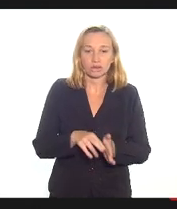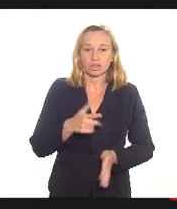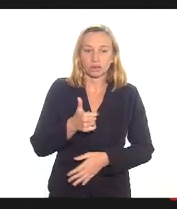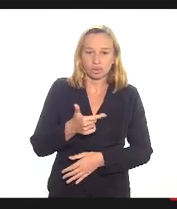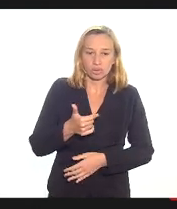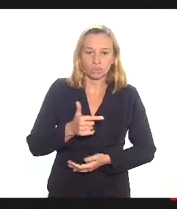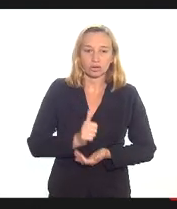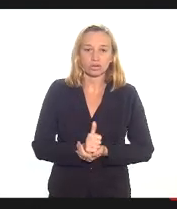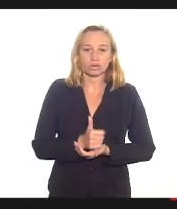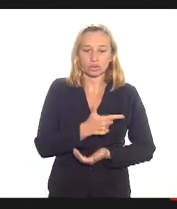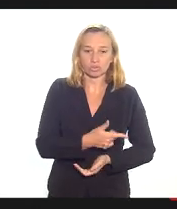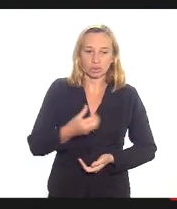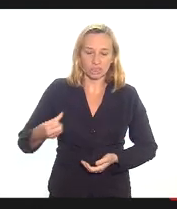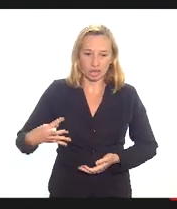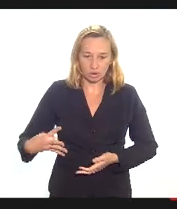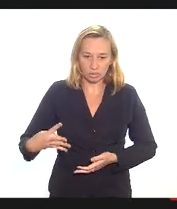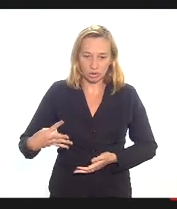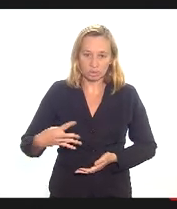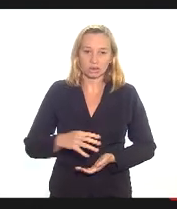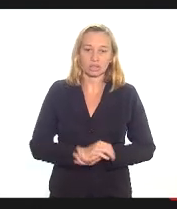de 2014, ela